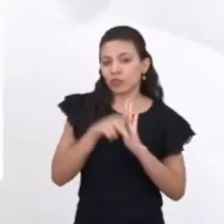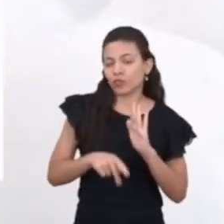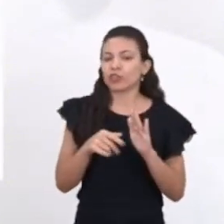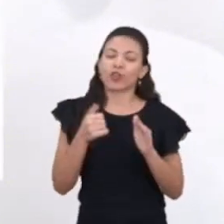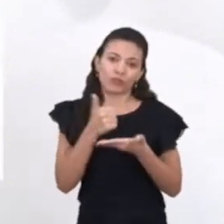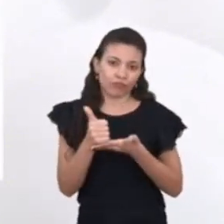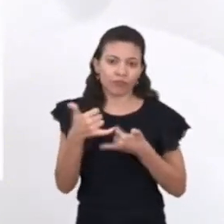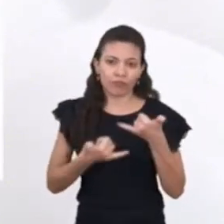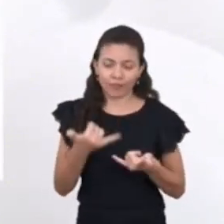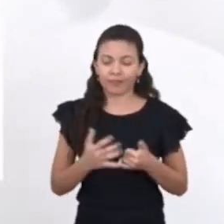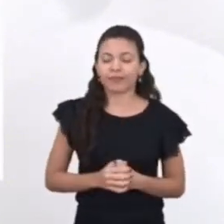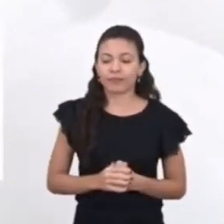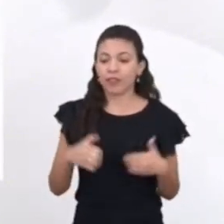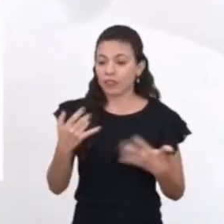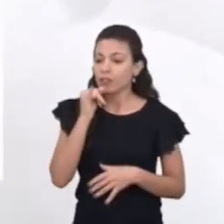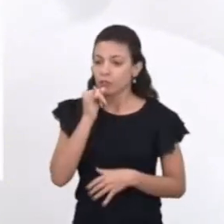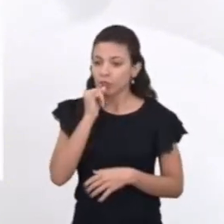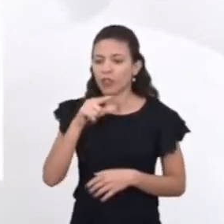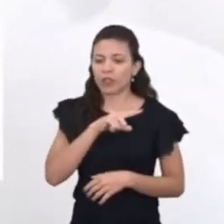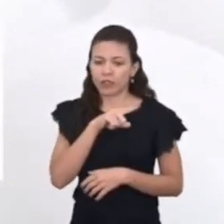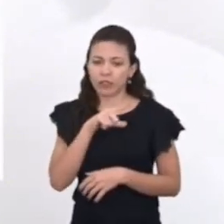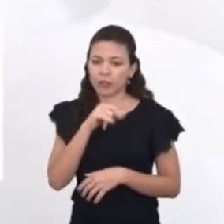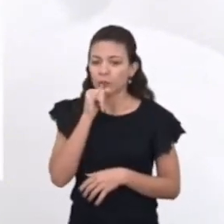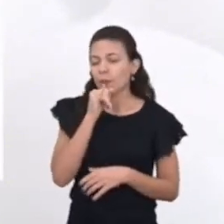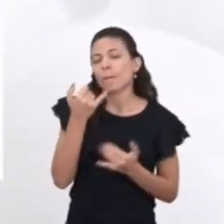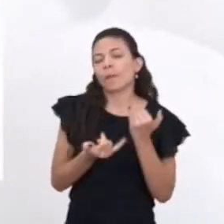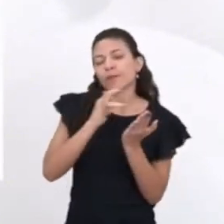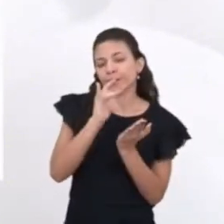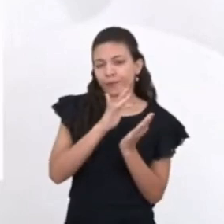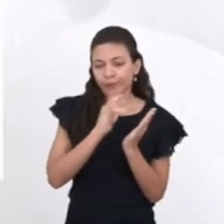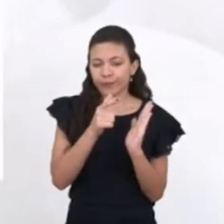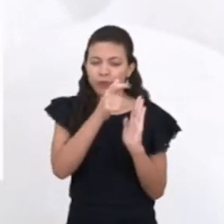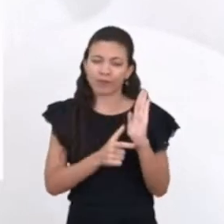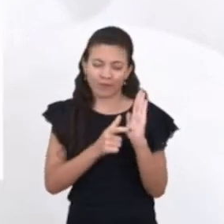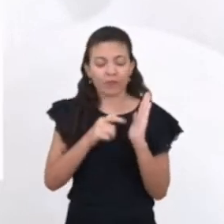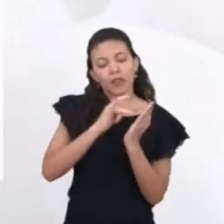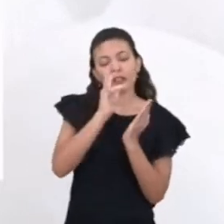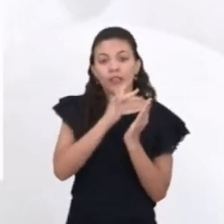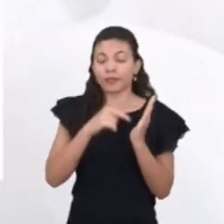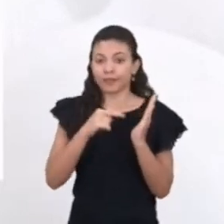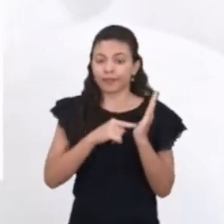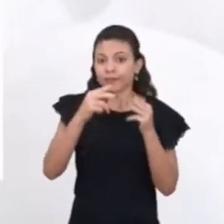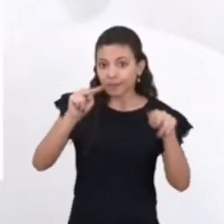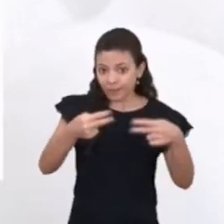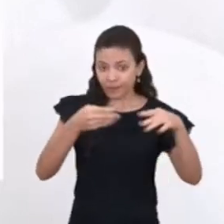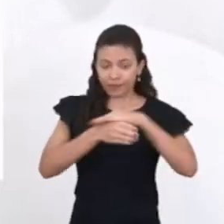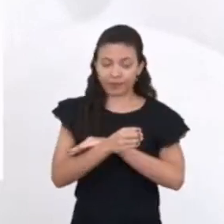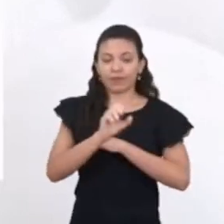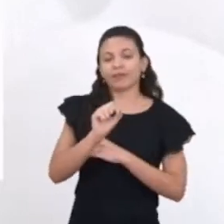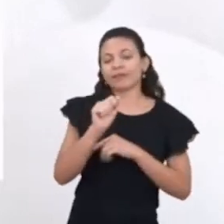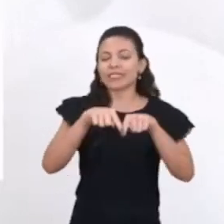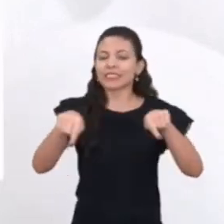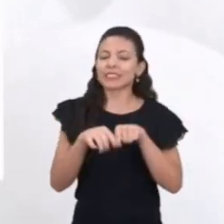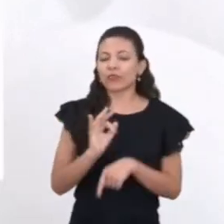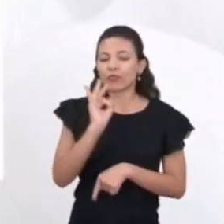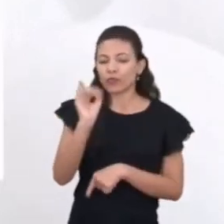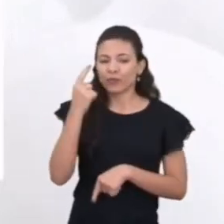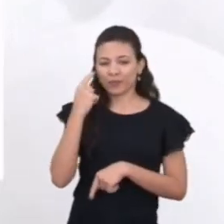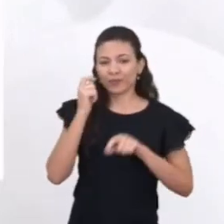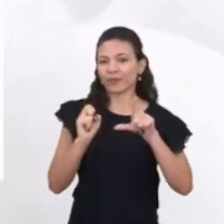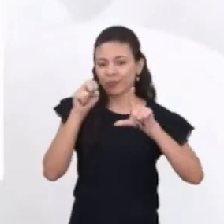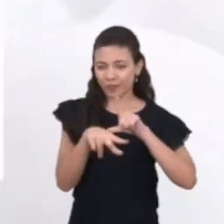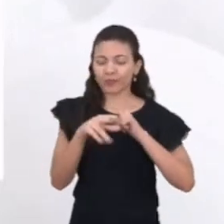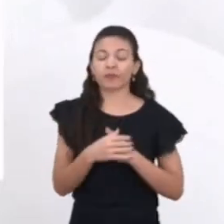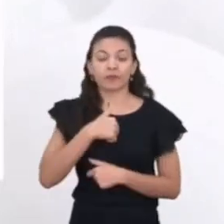quando o estudante abre, eu peguei aqui as telas do mobile, tá? Como se ele estivesse no celular. Quando ele abre a sala do futuro, ele vai visualizar ali, por exemplo, olá Fernanda Paiva, né? Esse login que a gente tem.